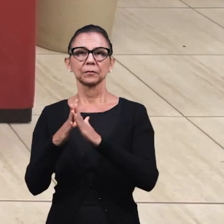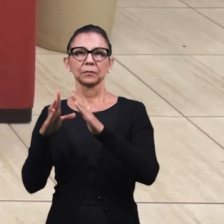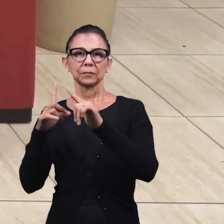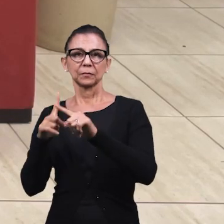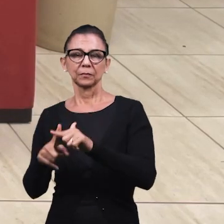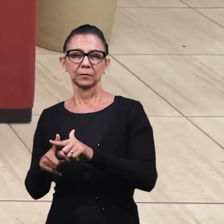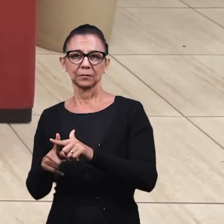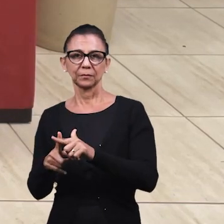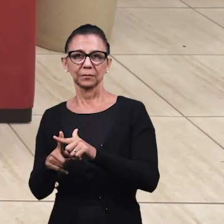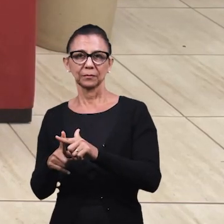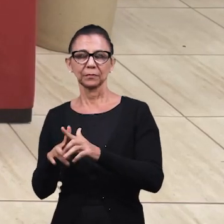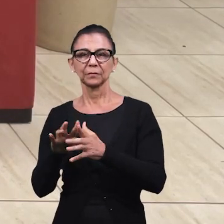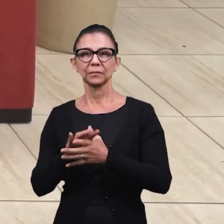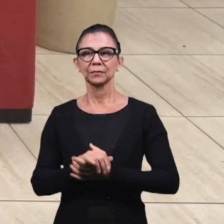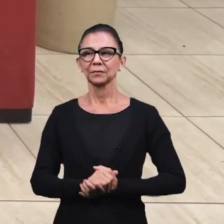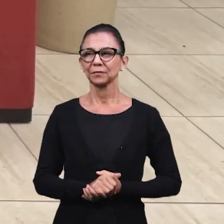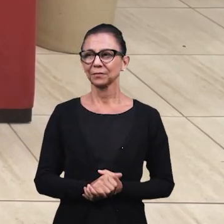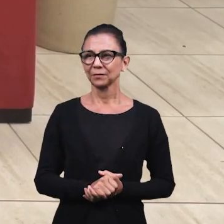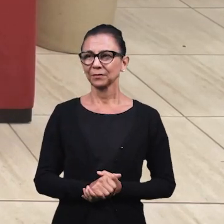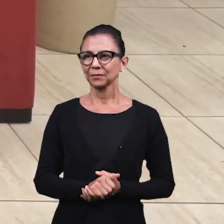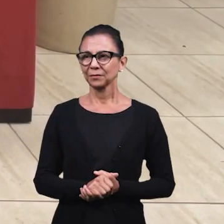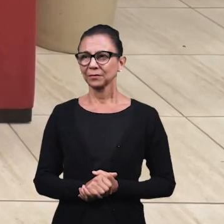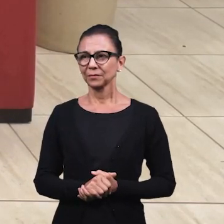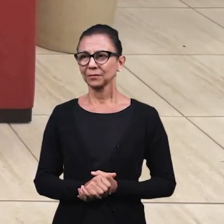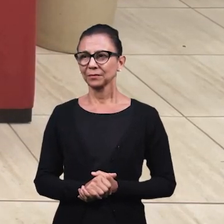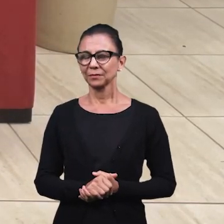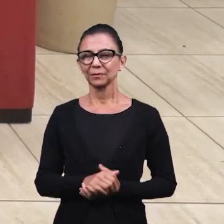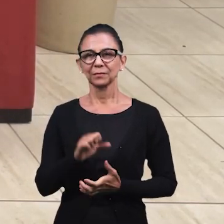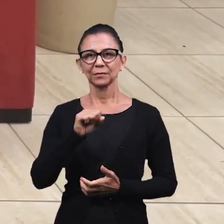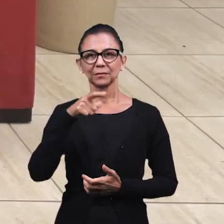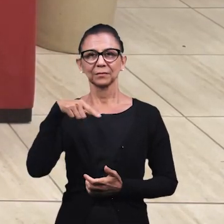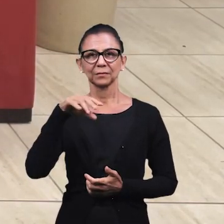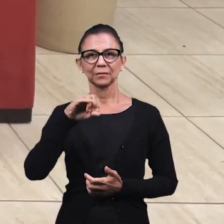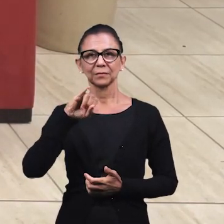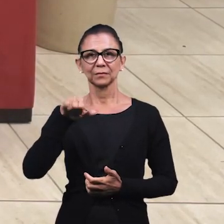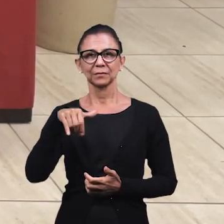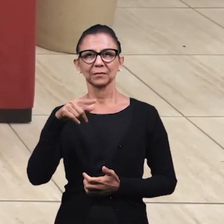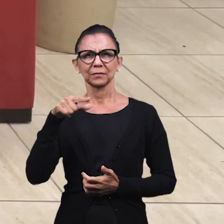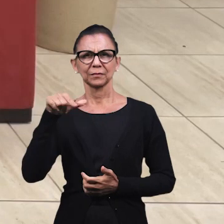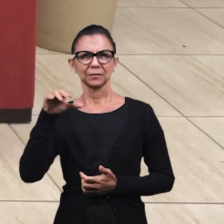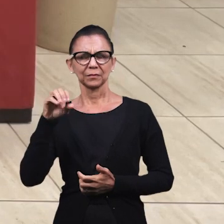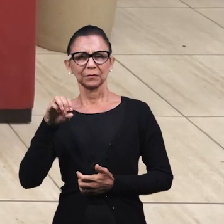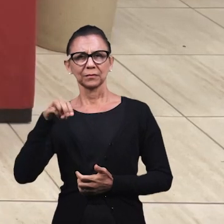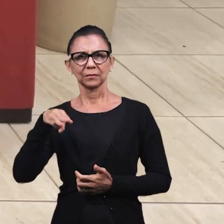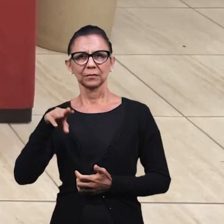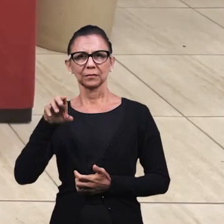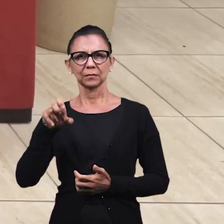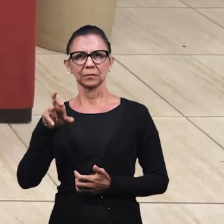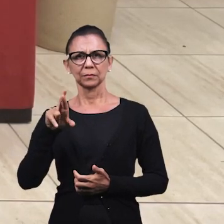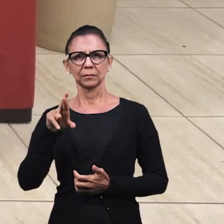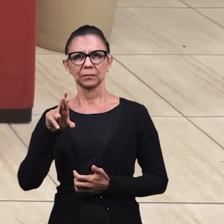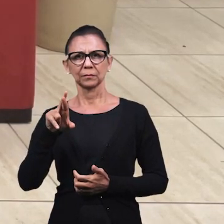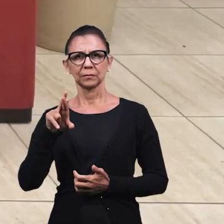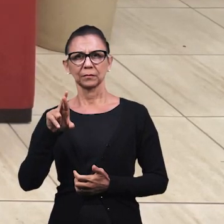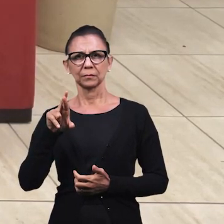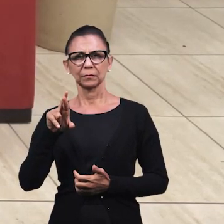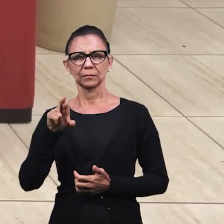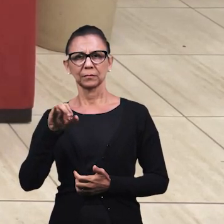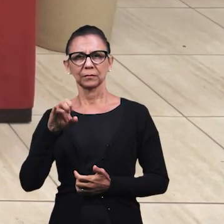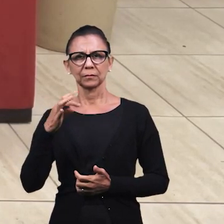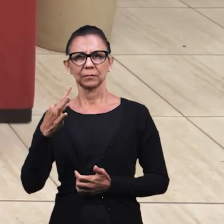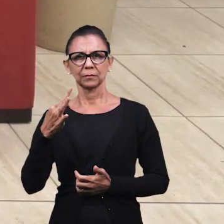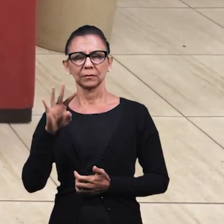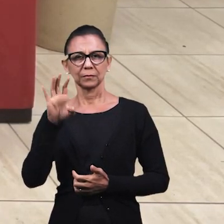de Venda Velha, São João de Meriti, não é isso? Isso, pastor. Paz do Senhor, pastor Walter. A paz do Senhor. Paz do Senhor, irmãos. Uma grande alegria